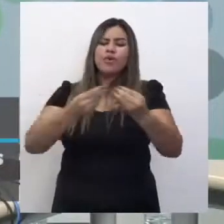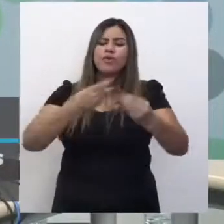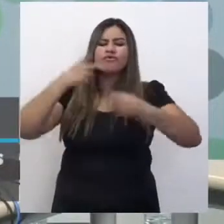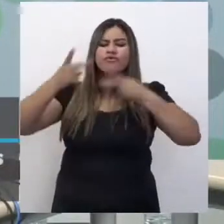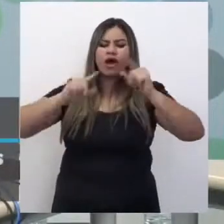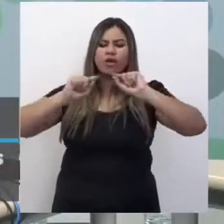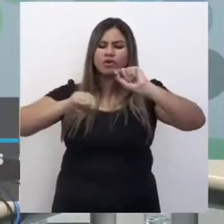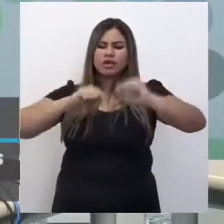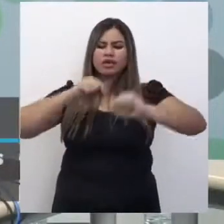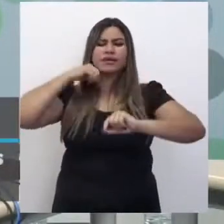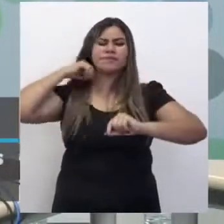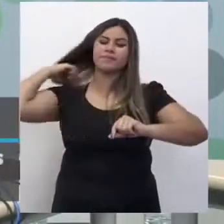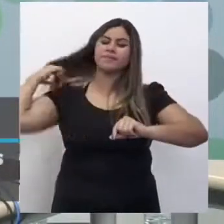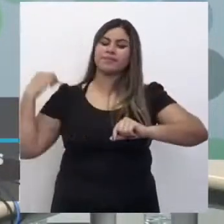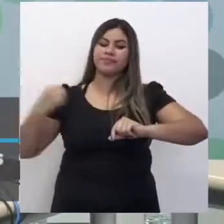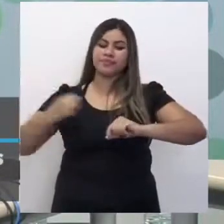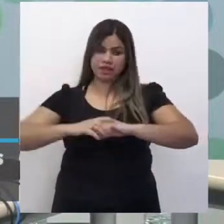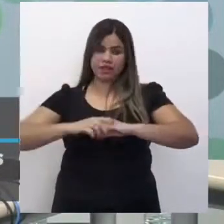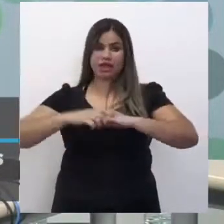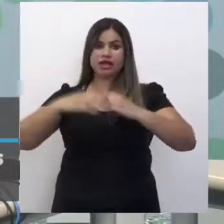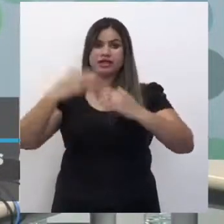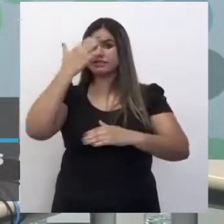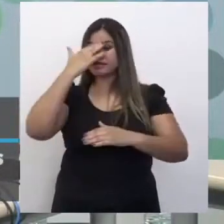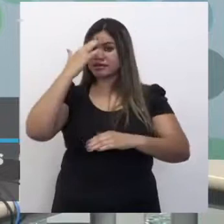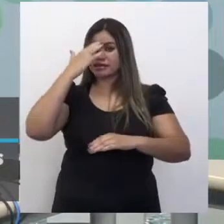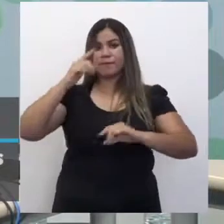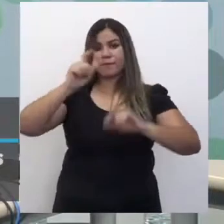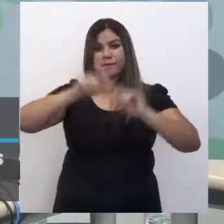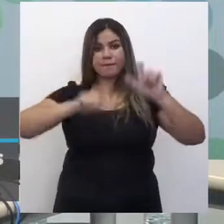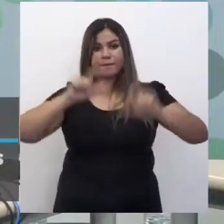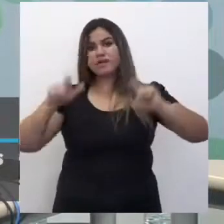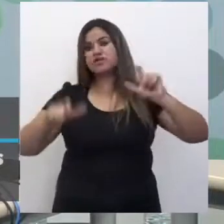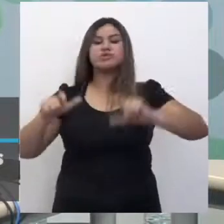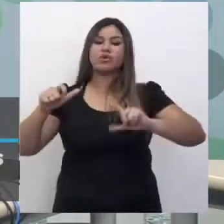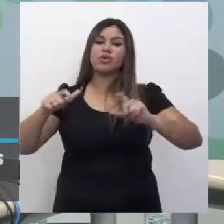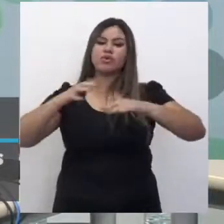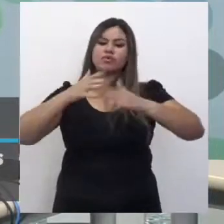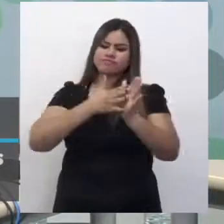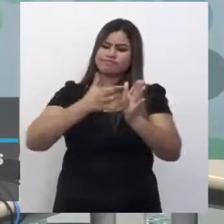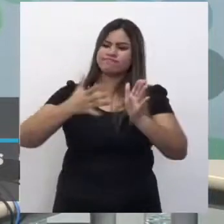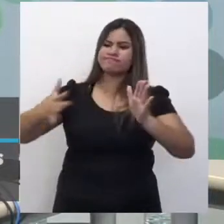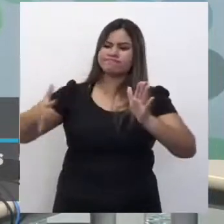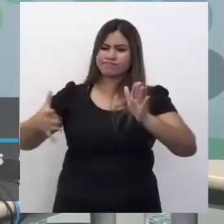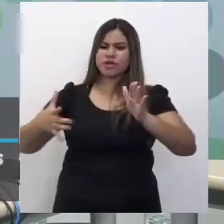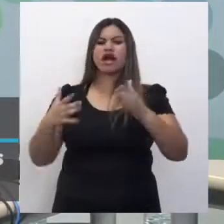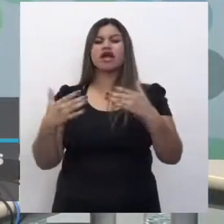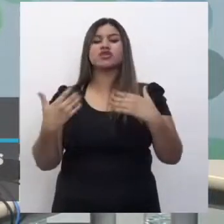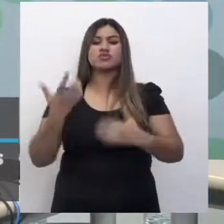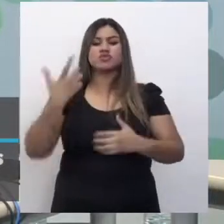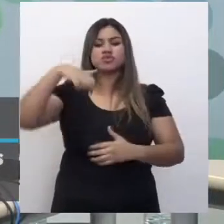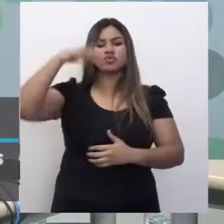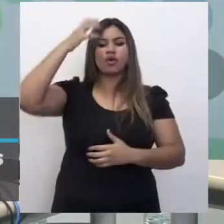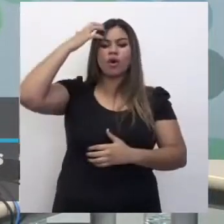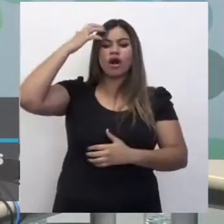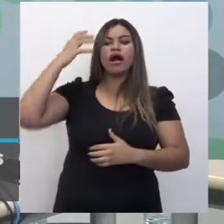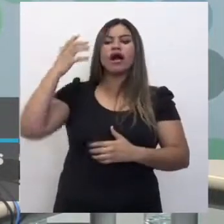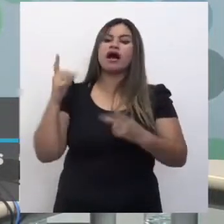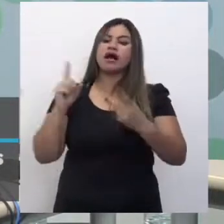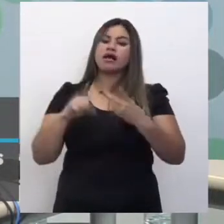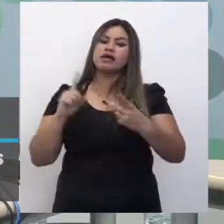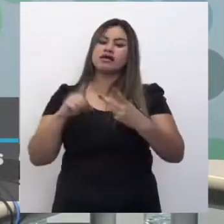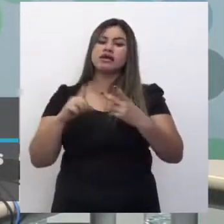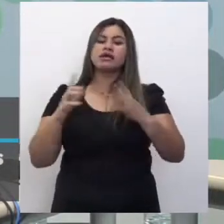que no entendimento das pessoas naquele momento, desses monarcas e da Igreja Católica situada ali na